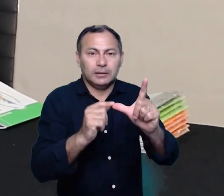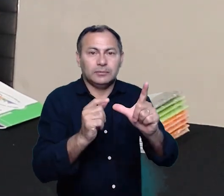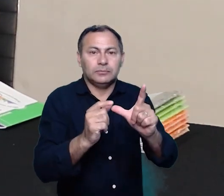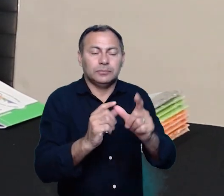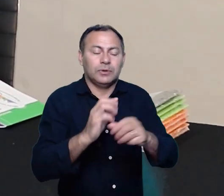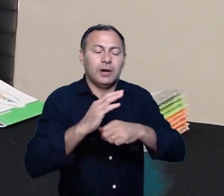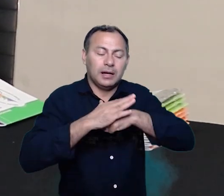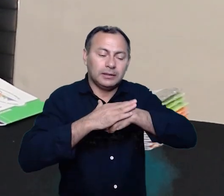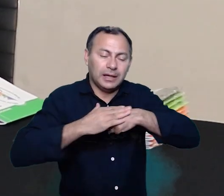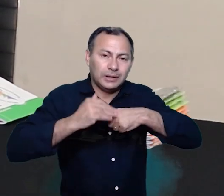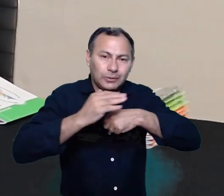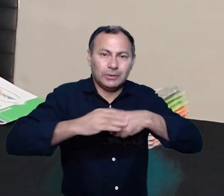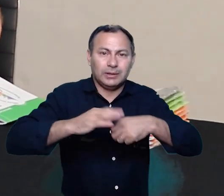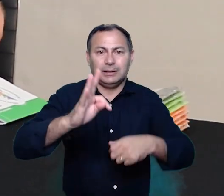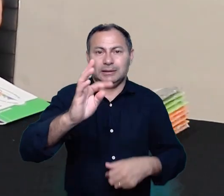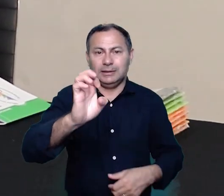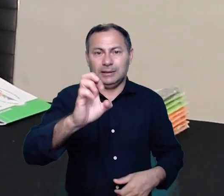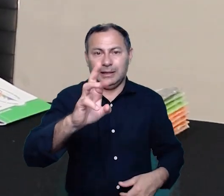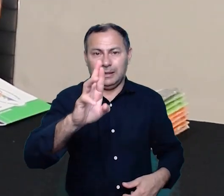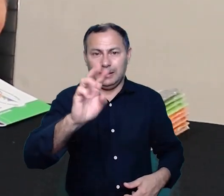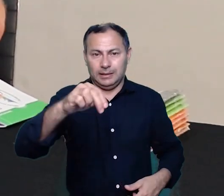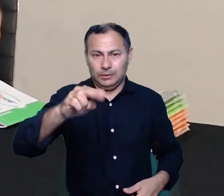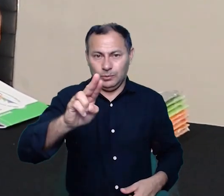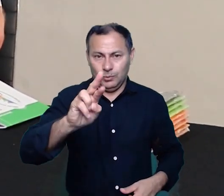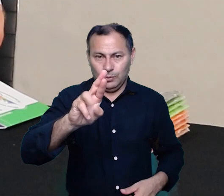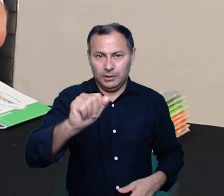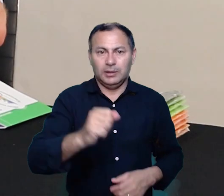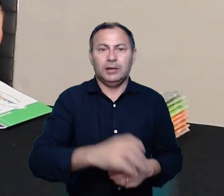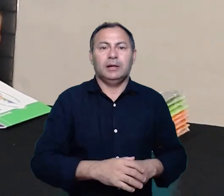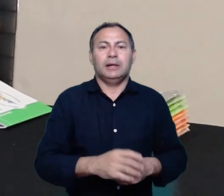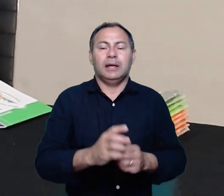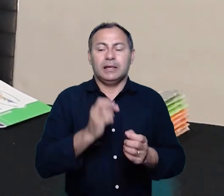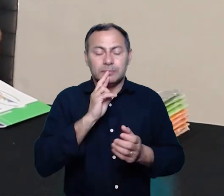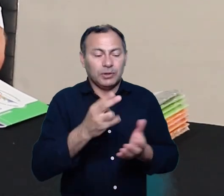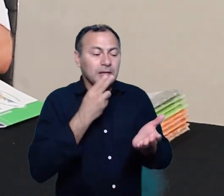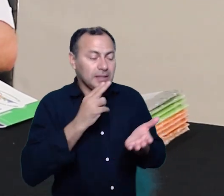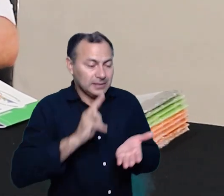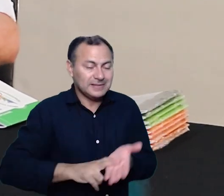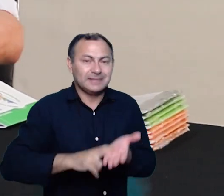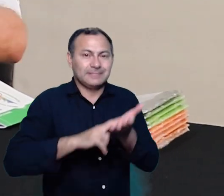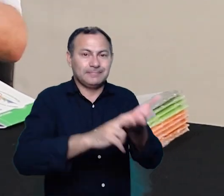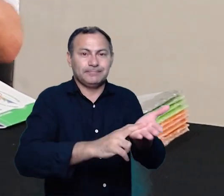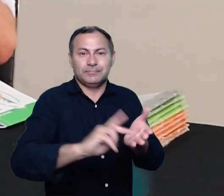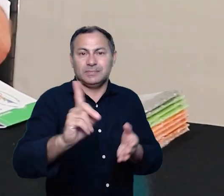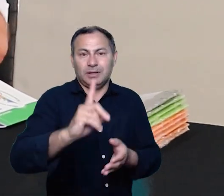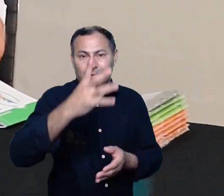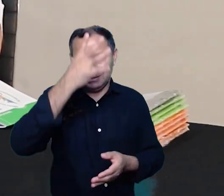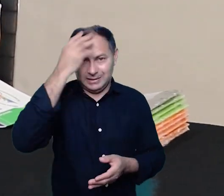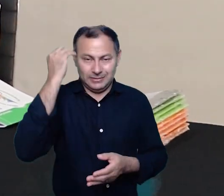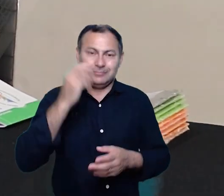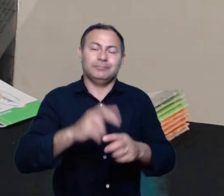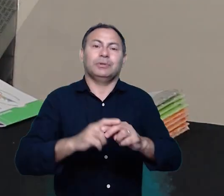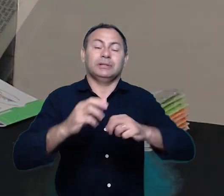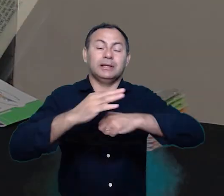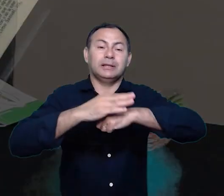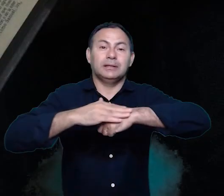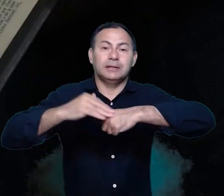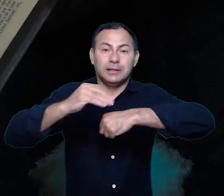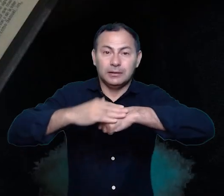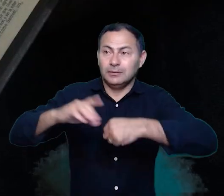a letra ficou com a ternura. E responde, escreve outra vez. Não